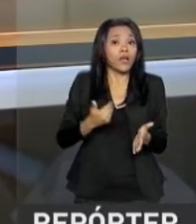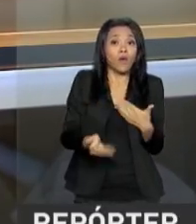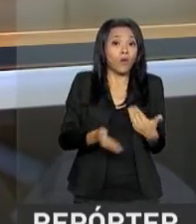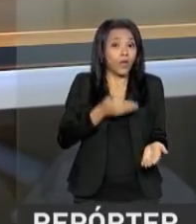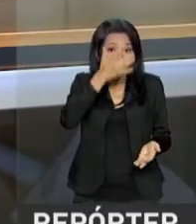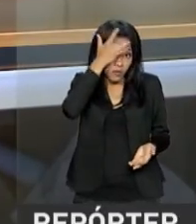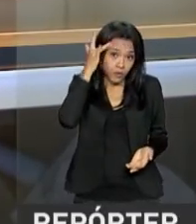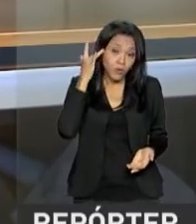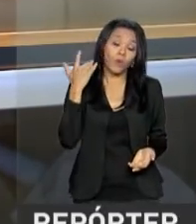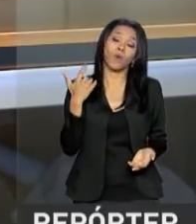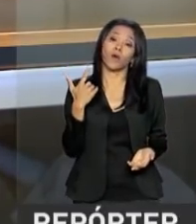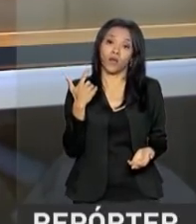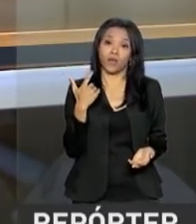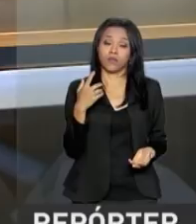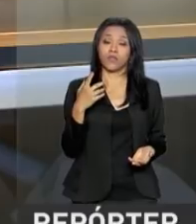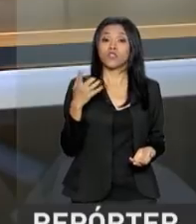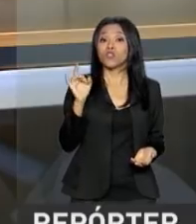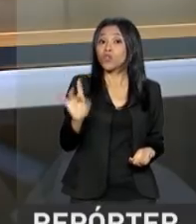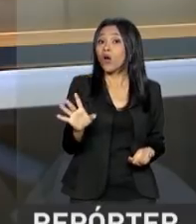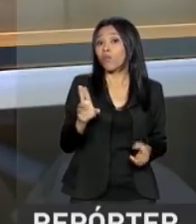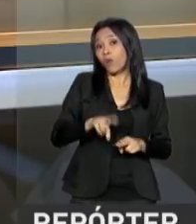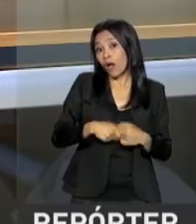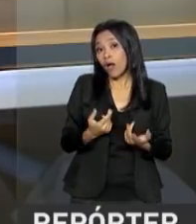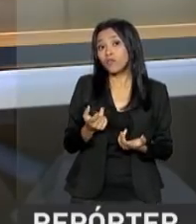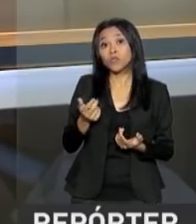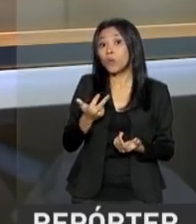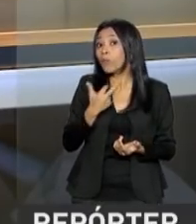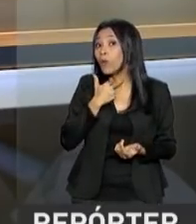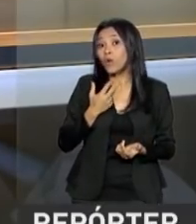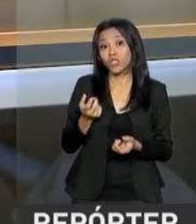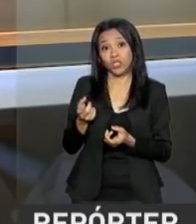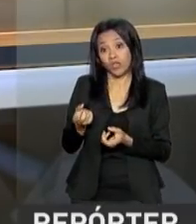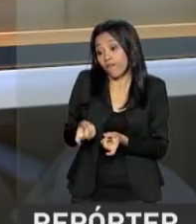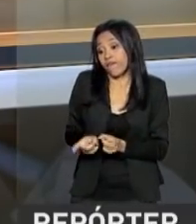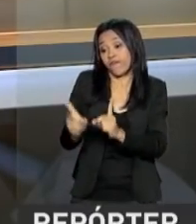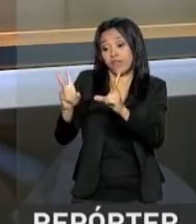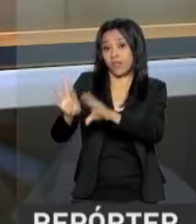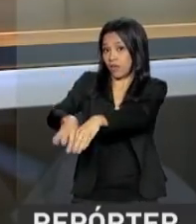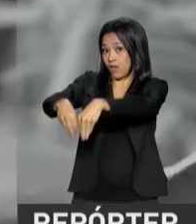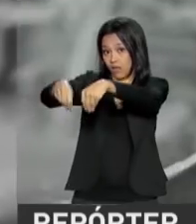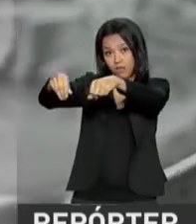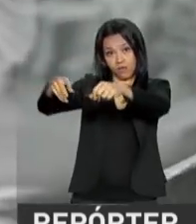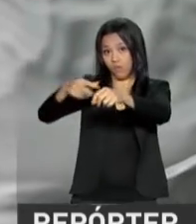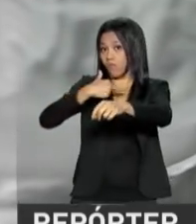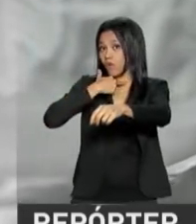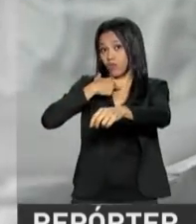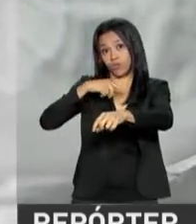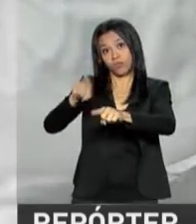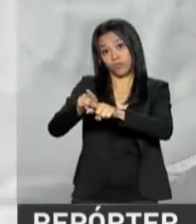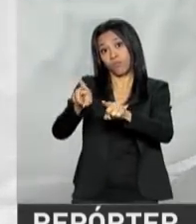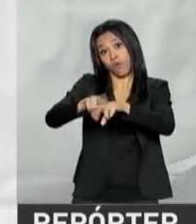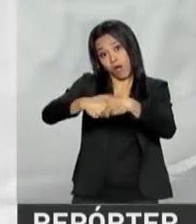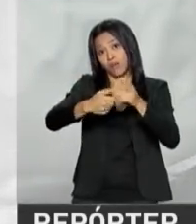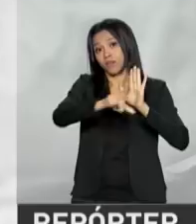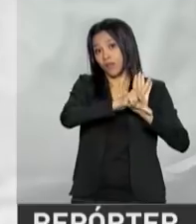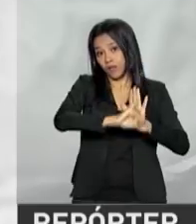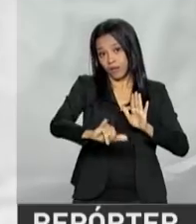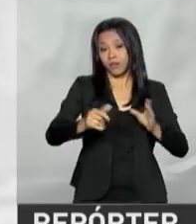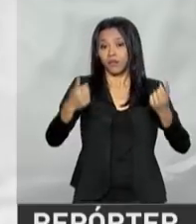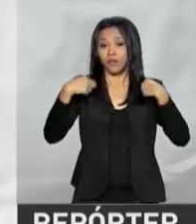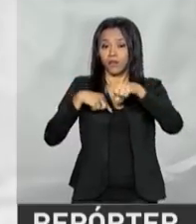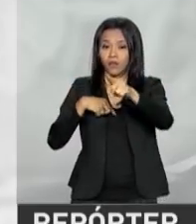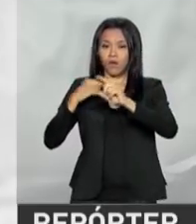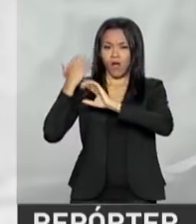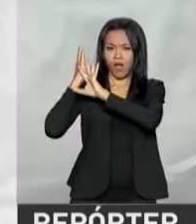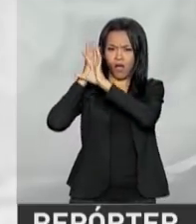rural só não tá só está ali restrita a comercialização do lote realização não permite o balanço do governo federal aponta que